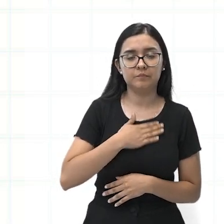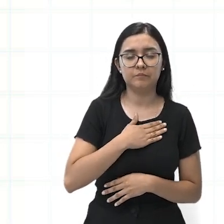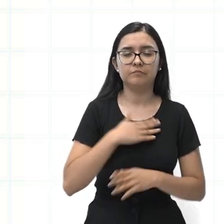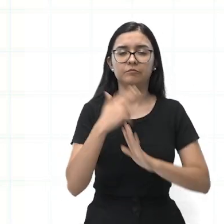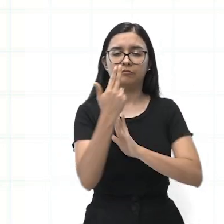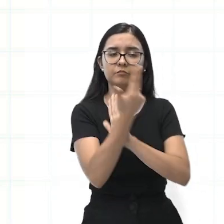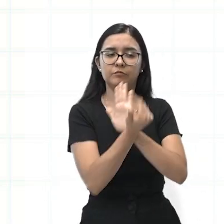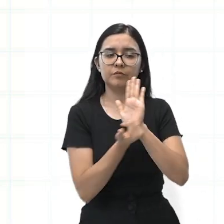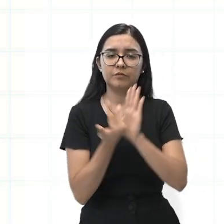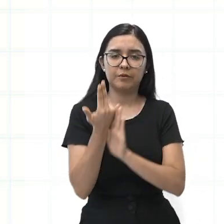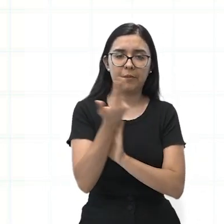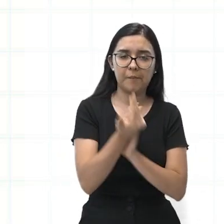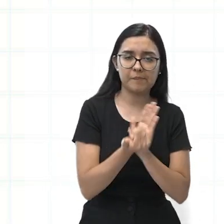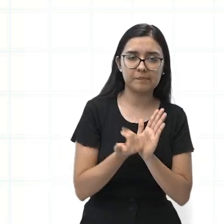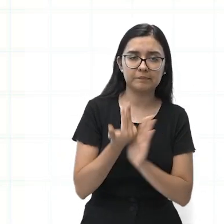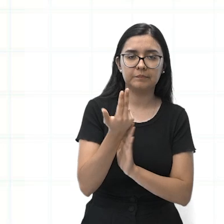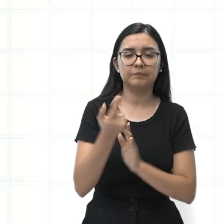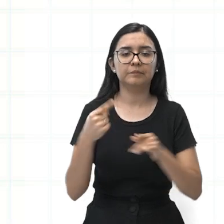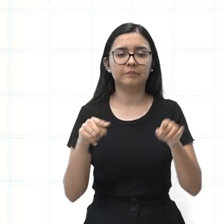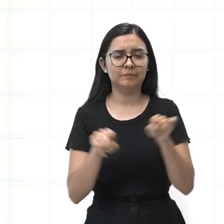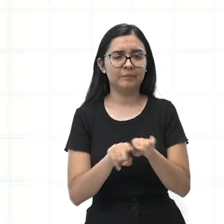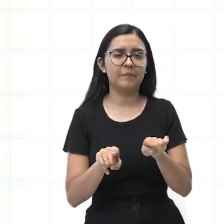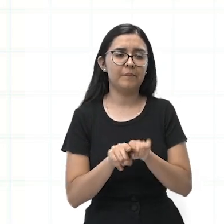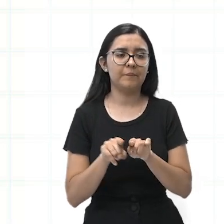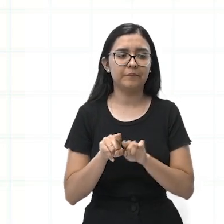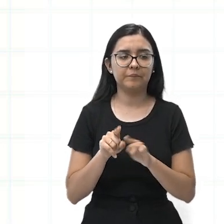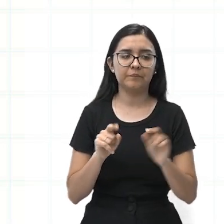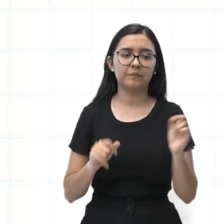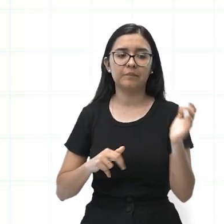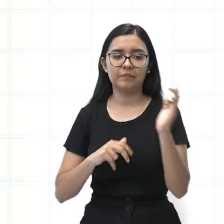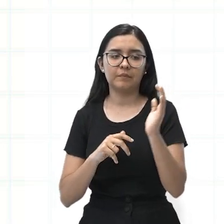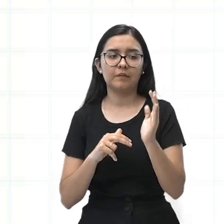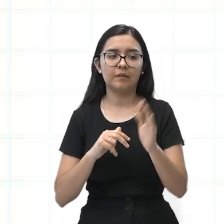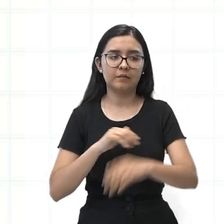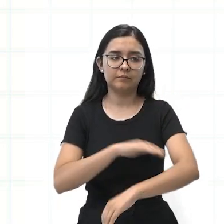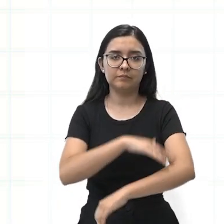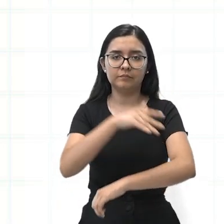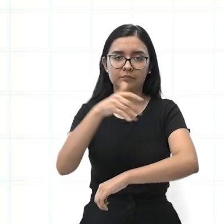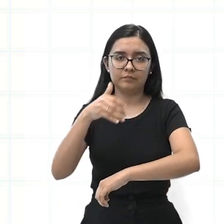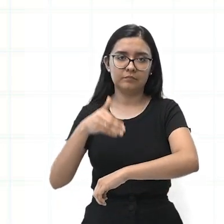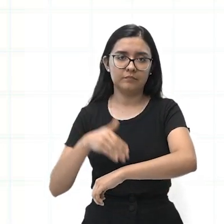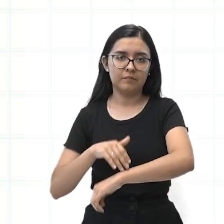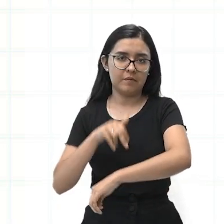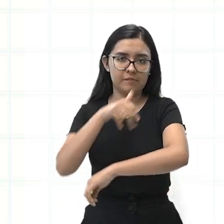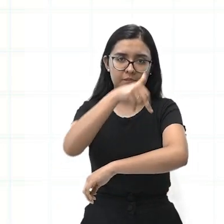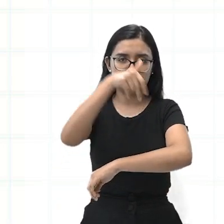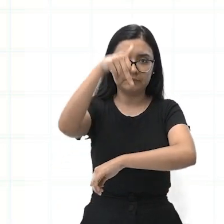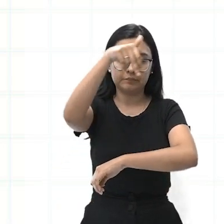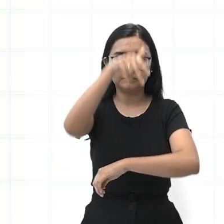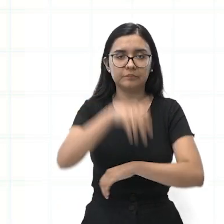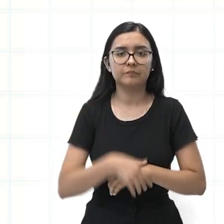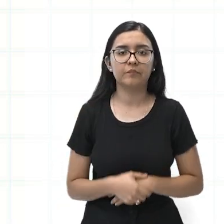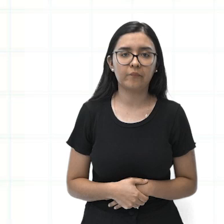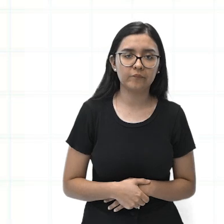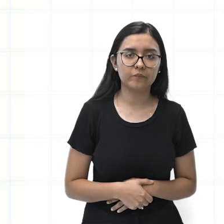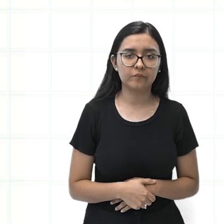de pintar, aliás, e escalar, tá? Hiking é sempre utilizado nesse sentido de escalar montanhas, por exemplo, tá?